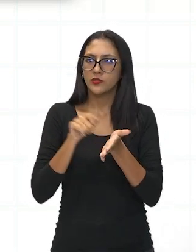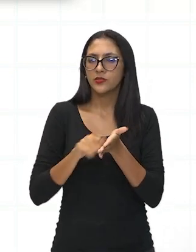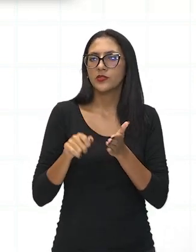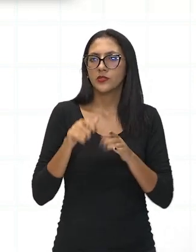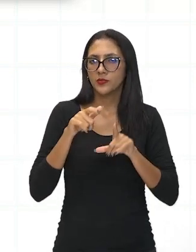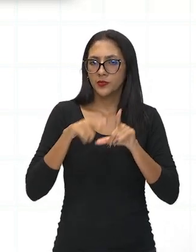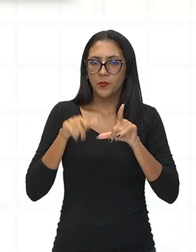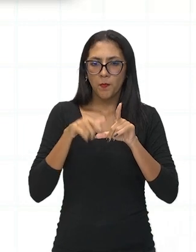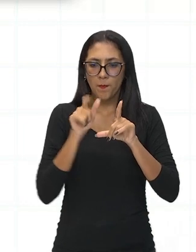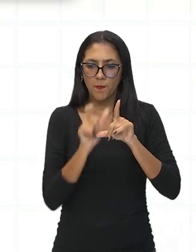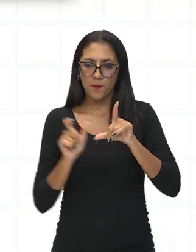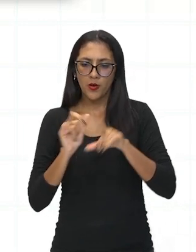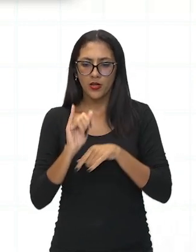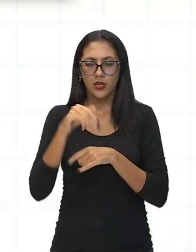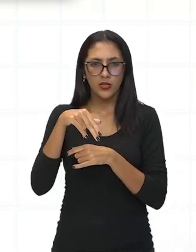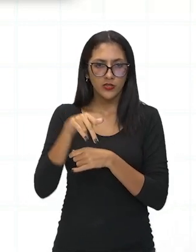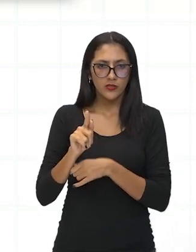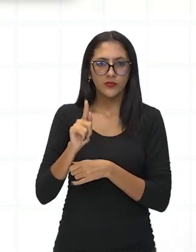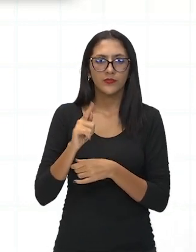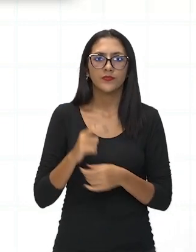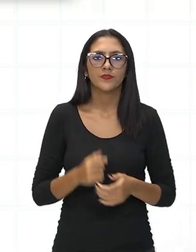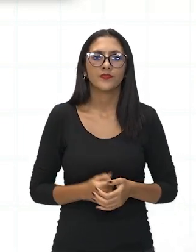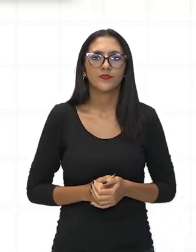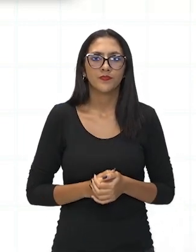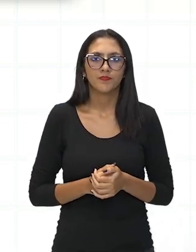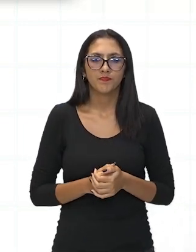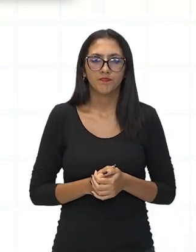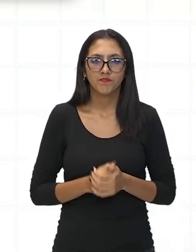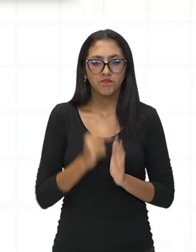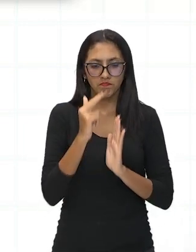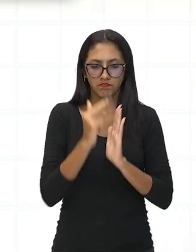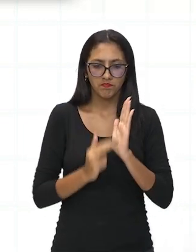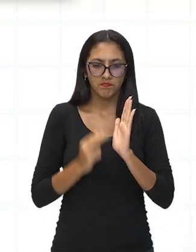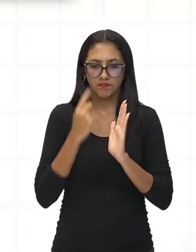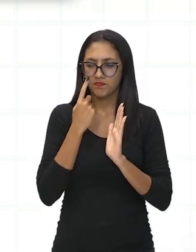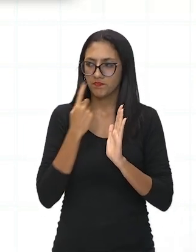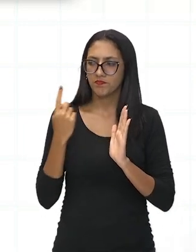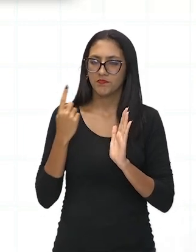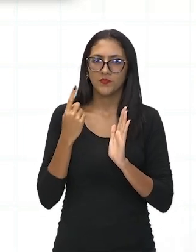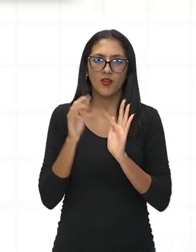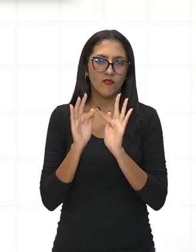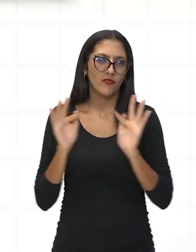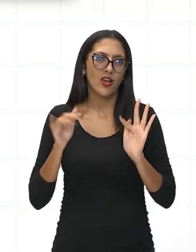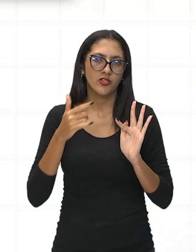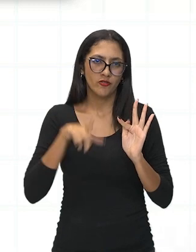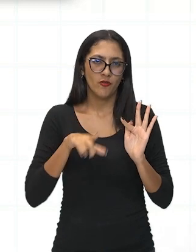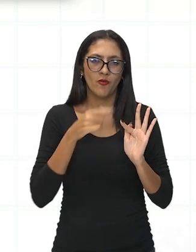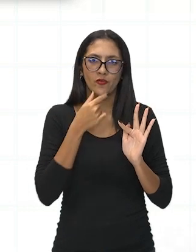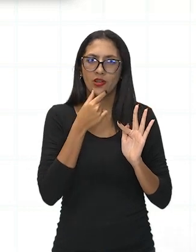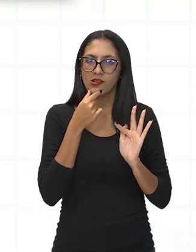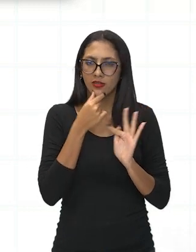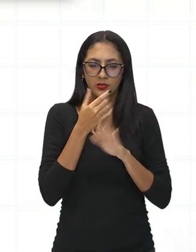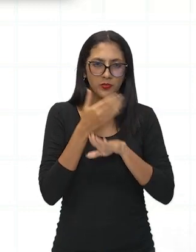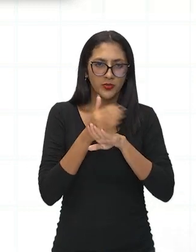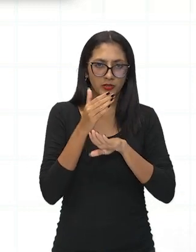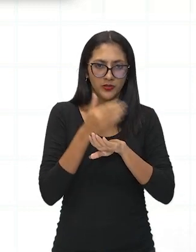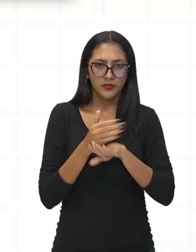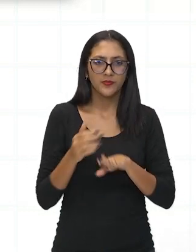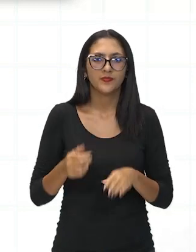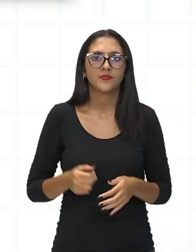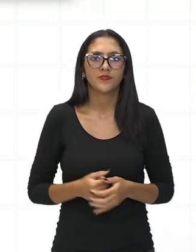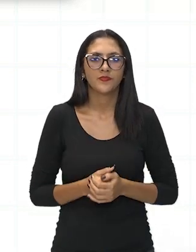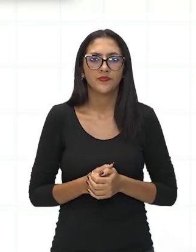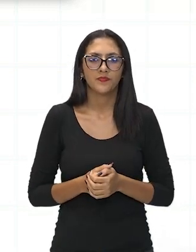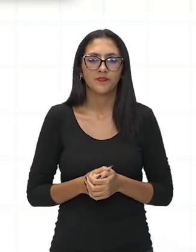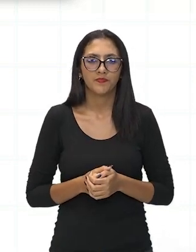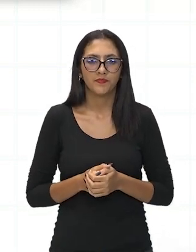na primeira oração, he missed the bus because he was talking on the phone. No, he missed é o simple past. Como é que eu